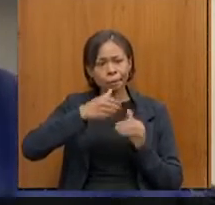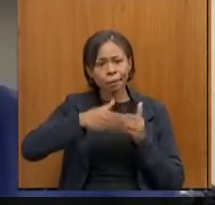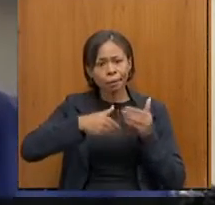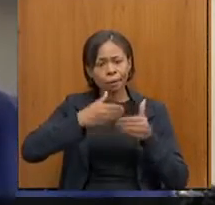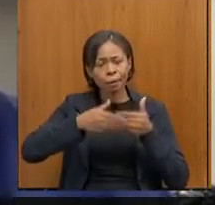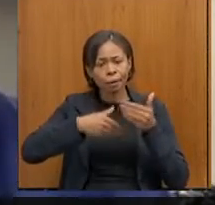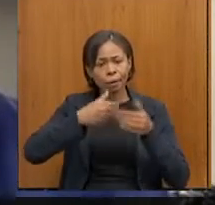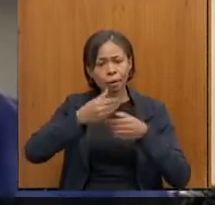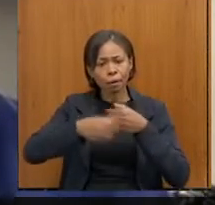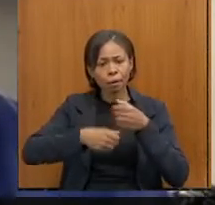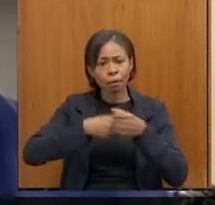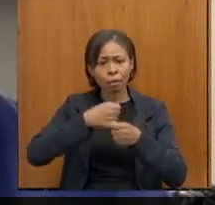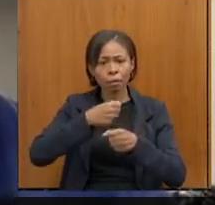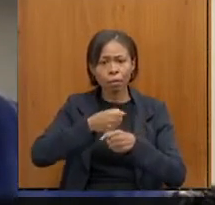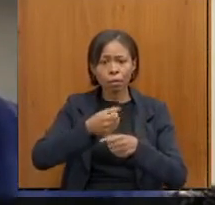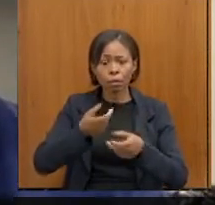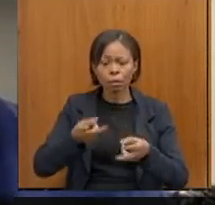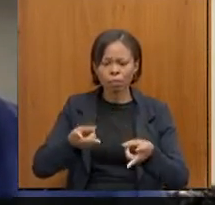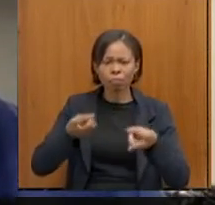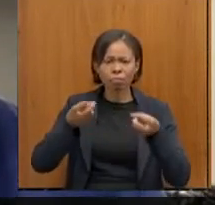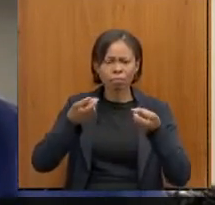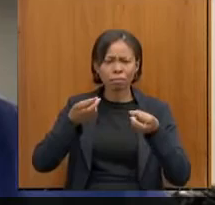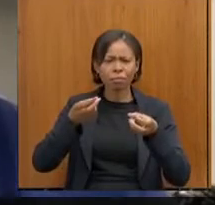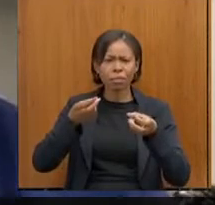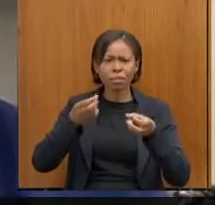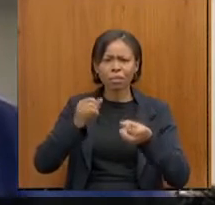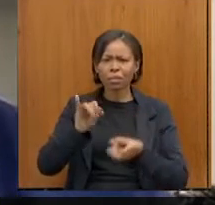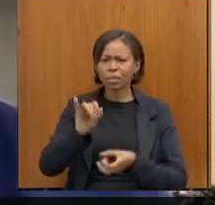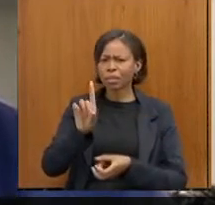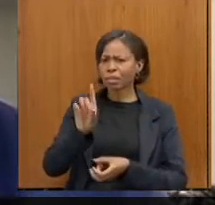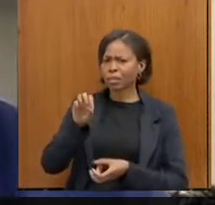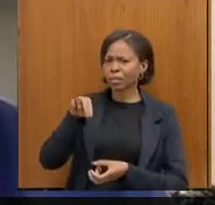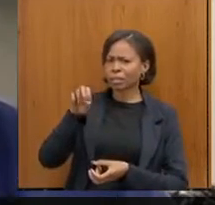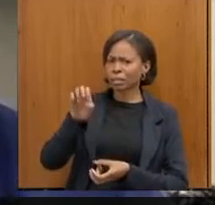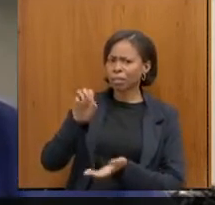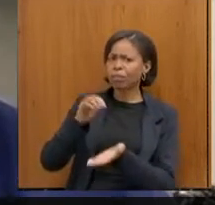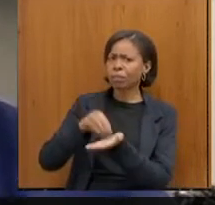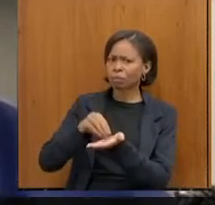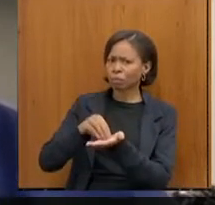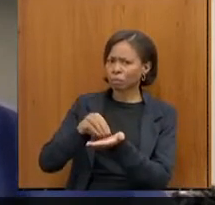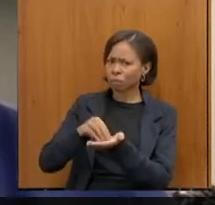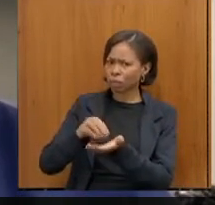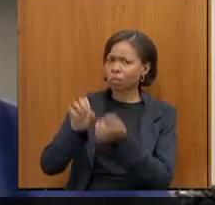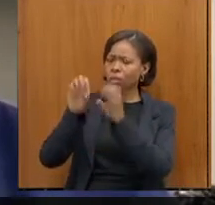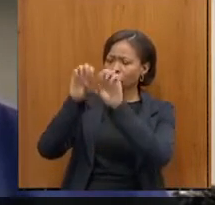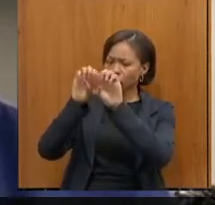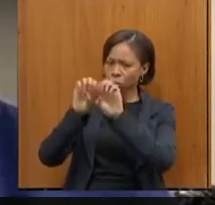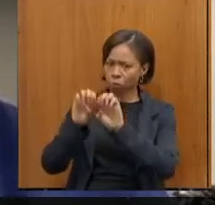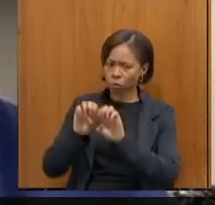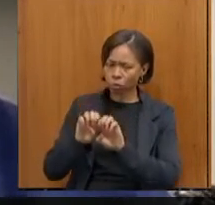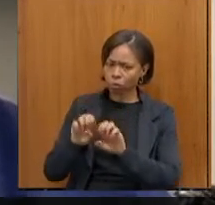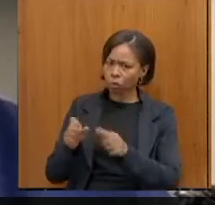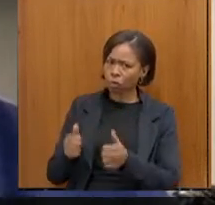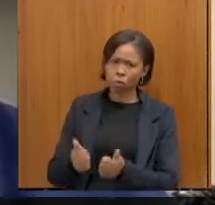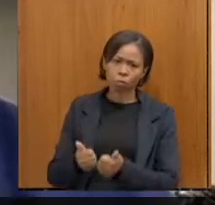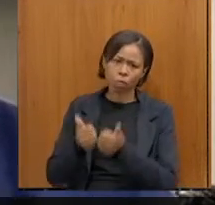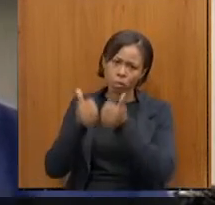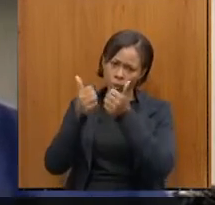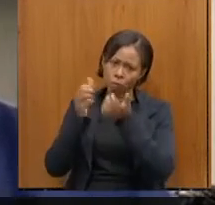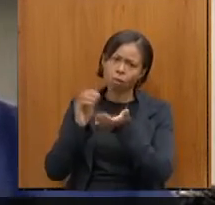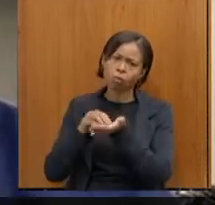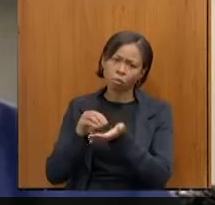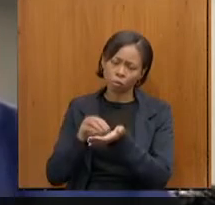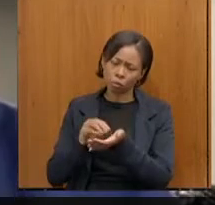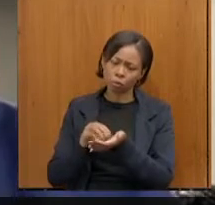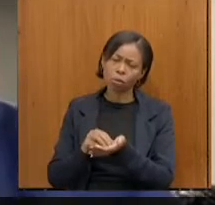nós estamos voltando e faltam entendendo estrutura maior falta imprimir o combustível maior